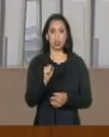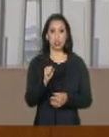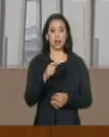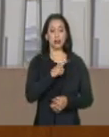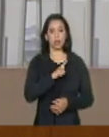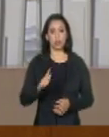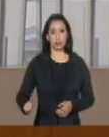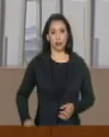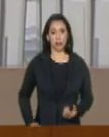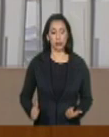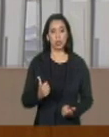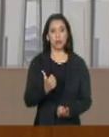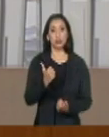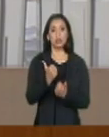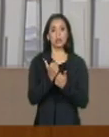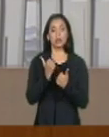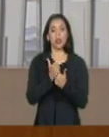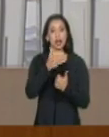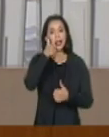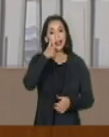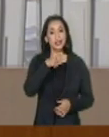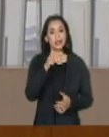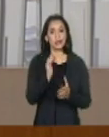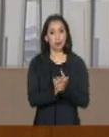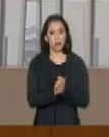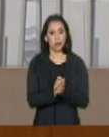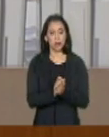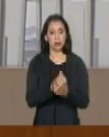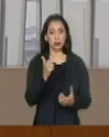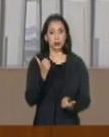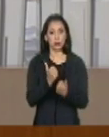pela candidatura de sua esposa.